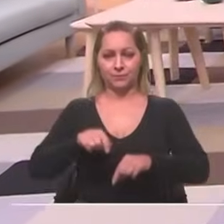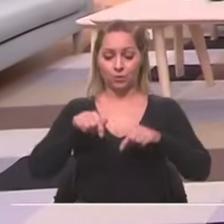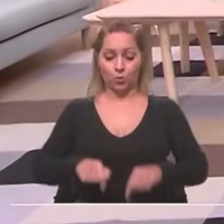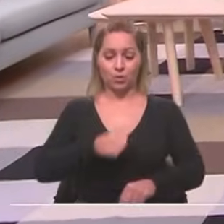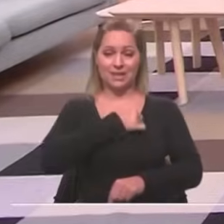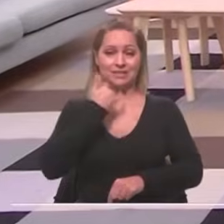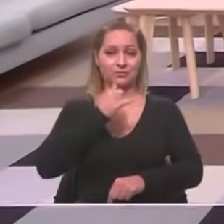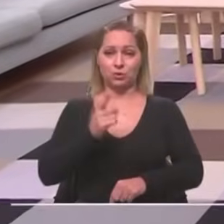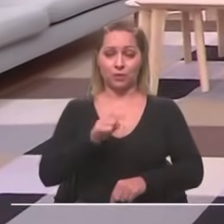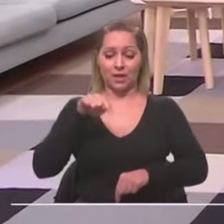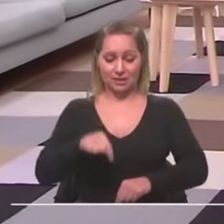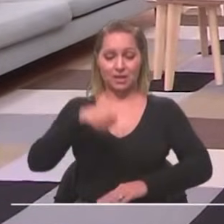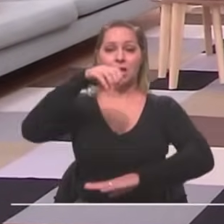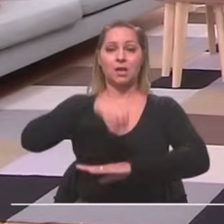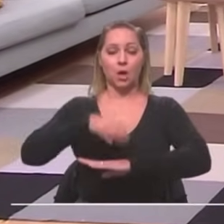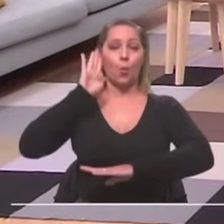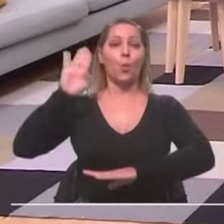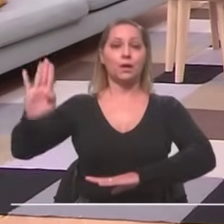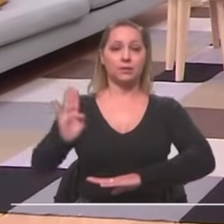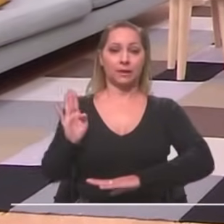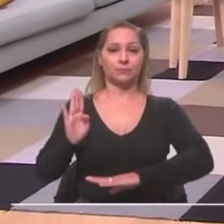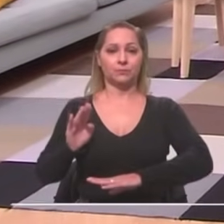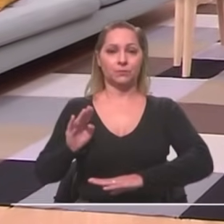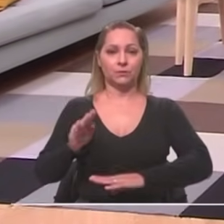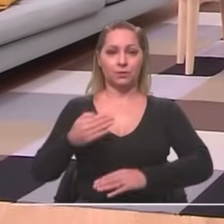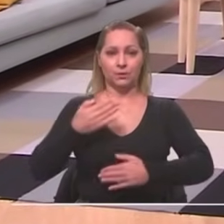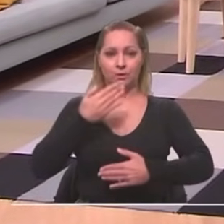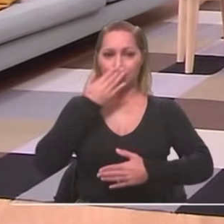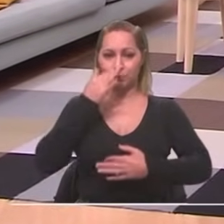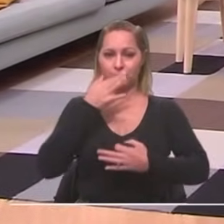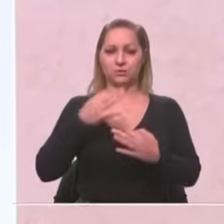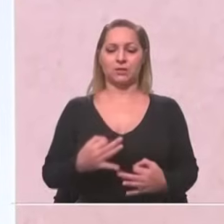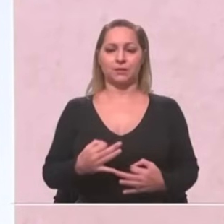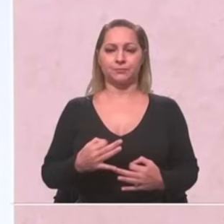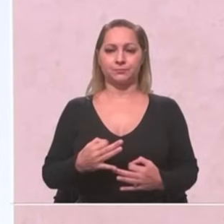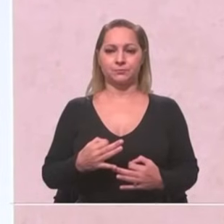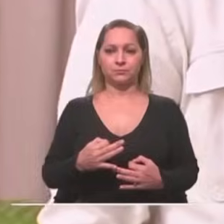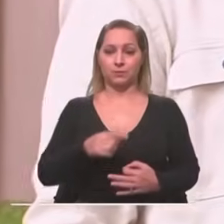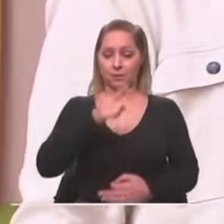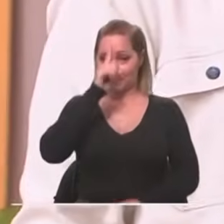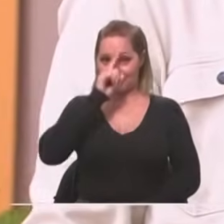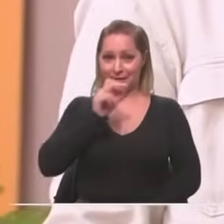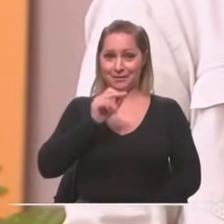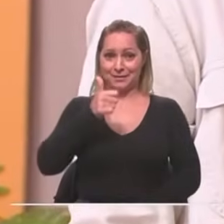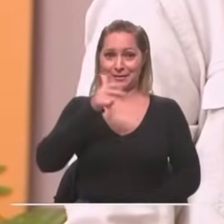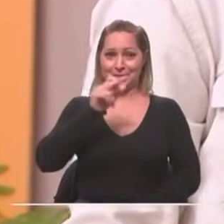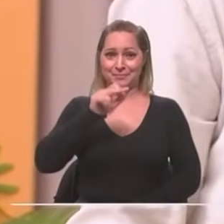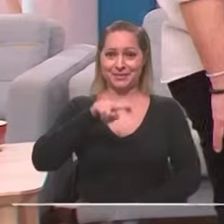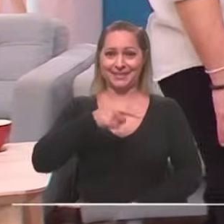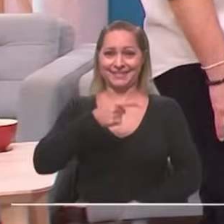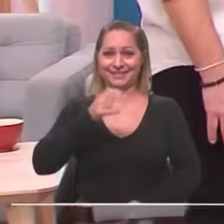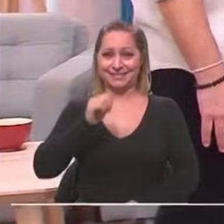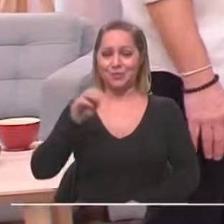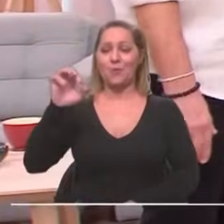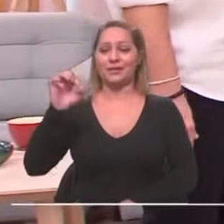feliz, passa a ser quartel. Vamos iniciar, estou na posição correta. Vamos reviver a Brandes 84, segundo o que sei. Por